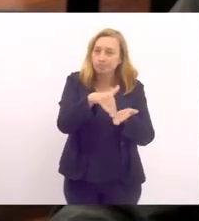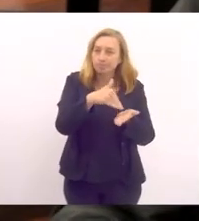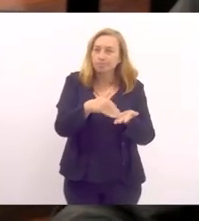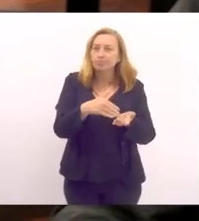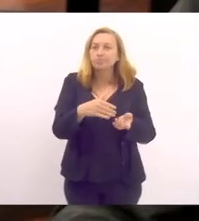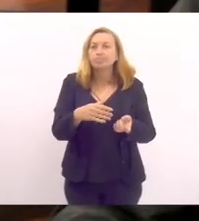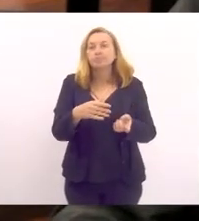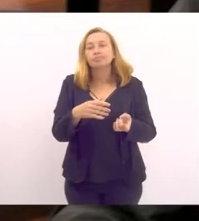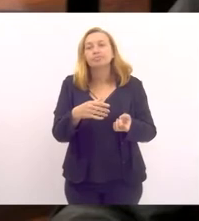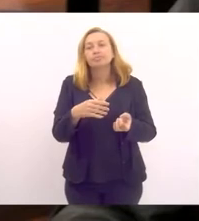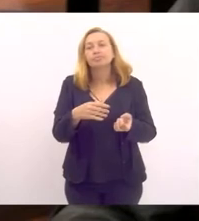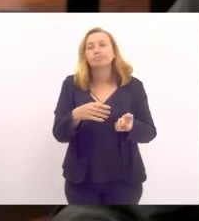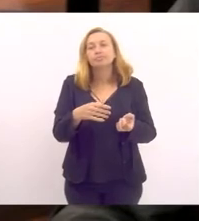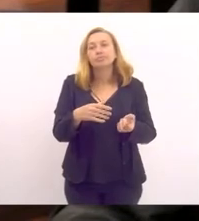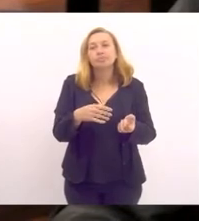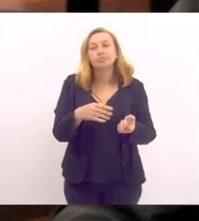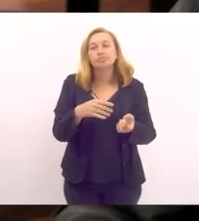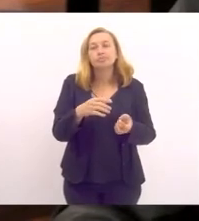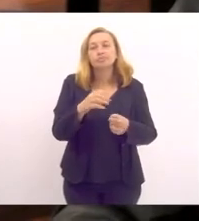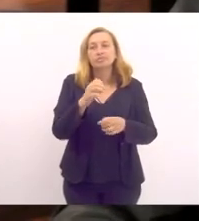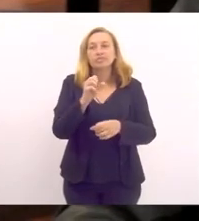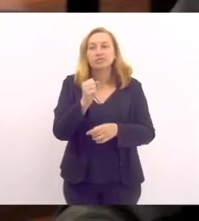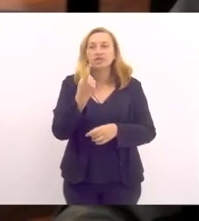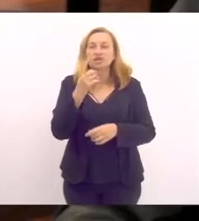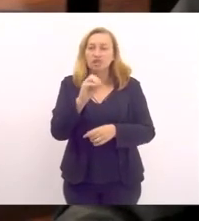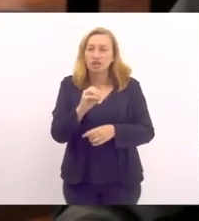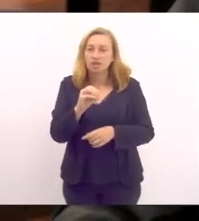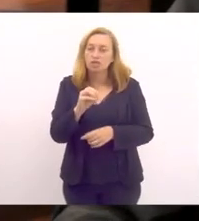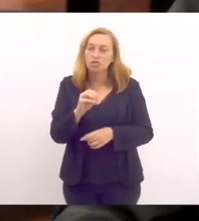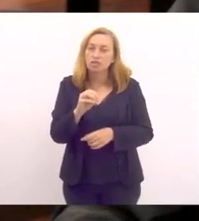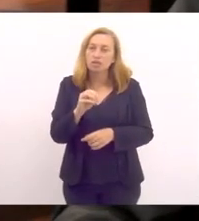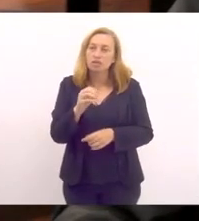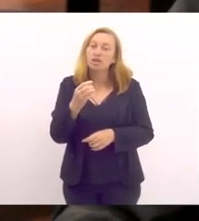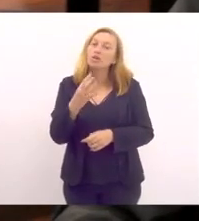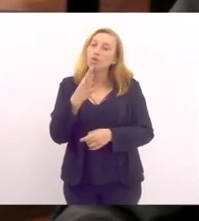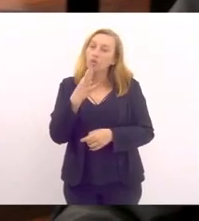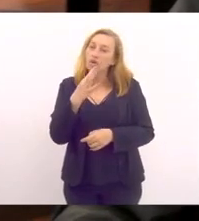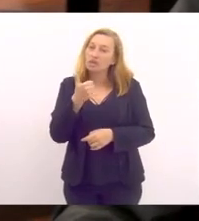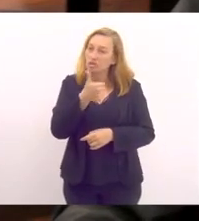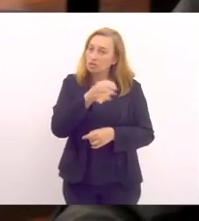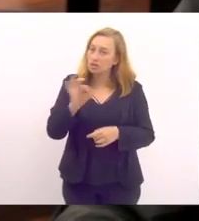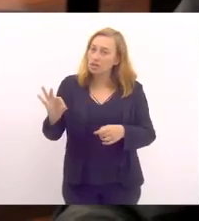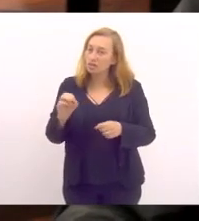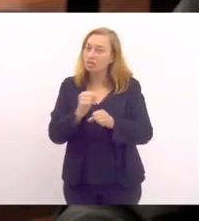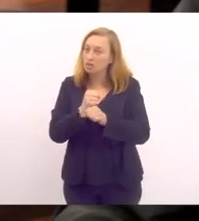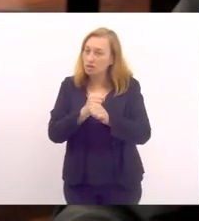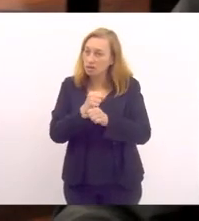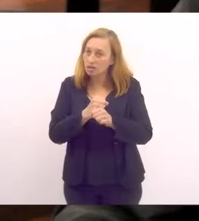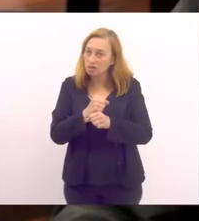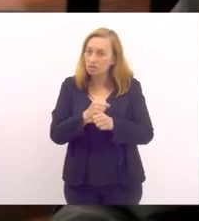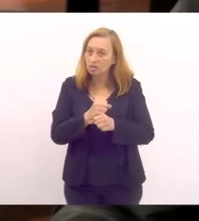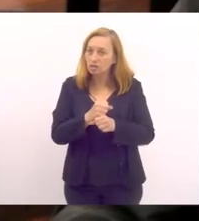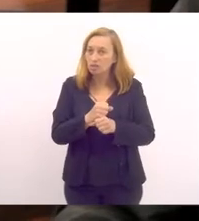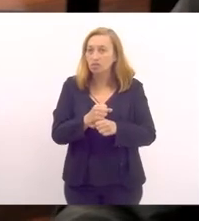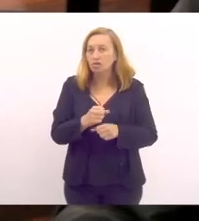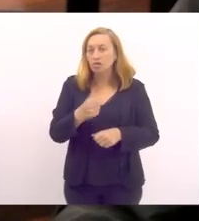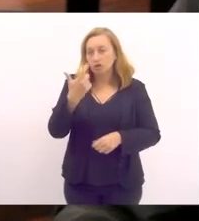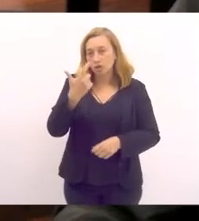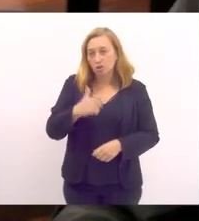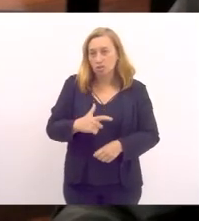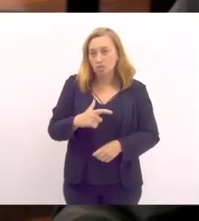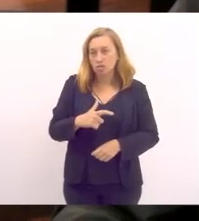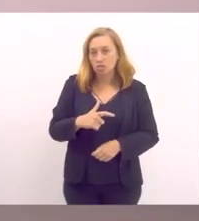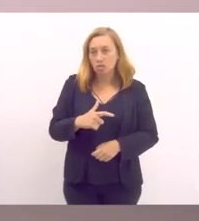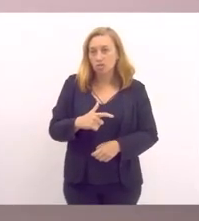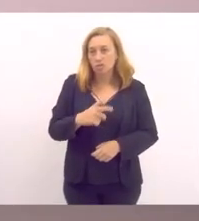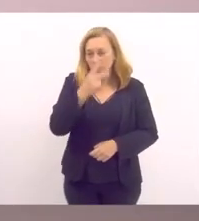lá para o Sérgio Ricardo... que eu conheço o Sérgio Carlos há 200 anos, ele me conhece, ele fala que eu sou o Cão Chupando Manga. Você é o quê? Eu sou o Cão Chupando